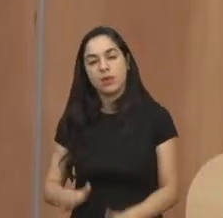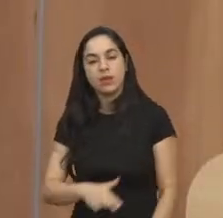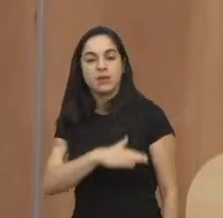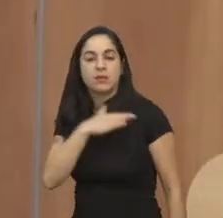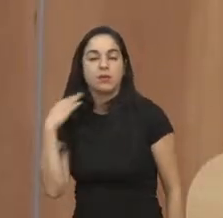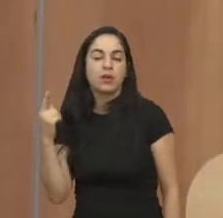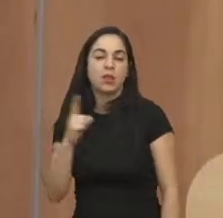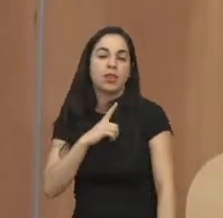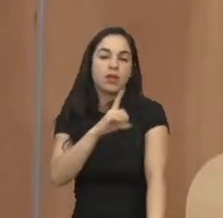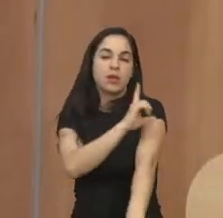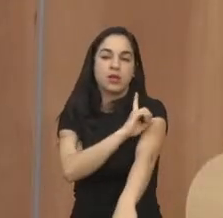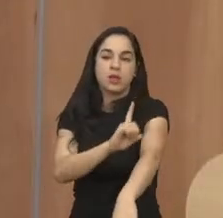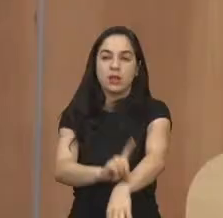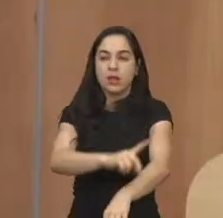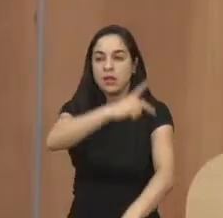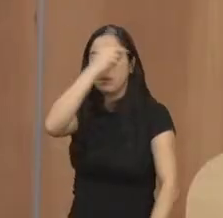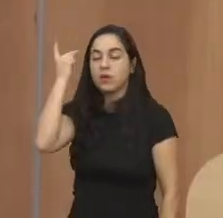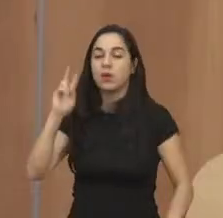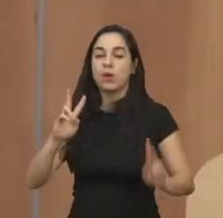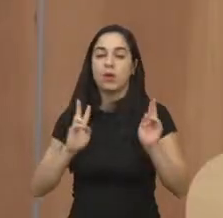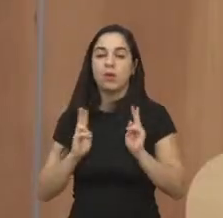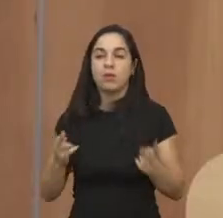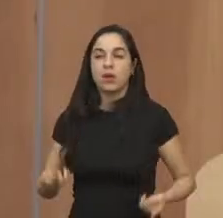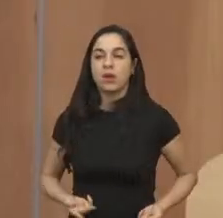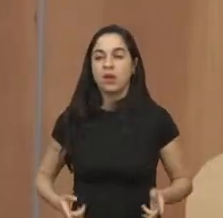pessoa humana. Lei Federal, número